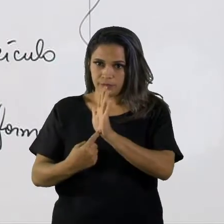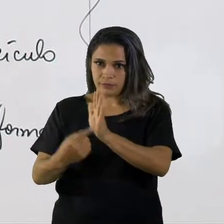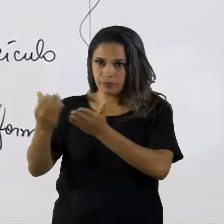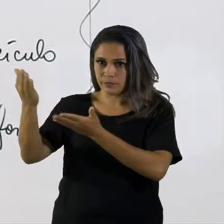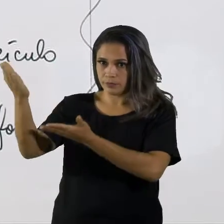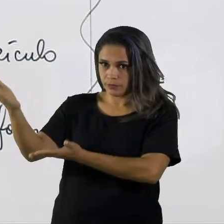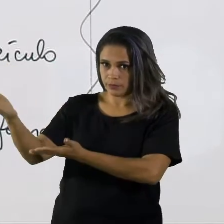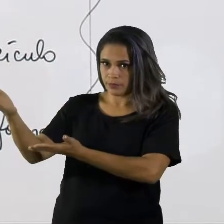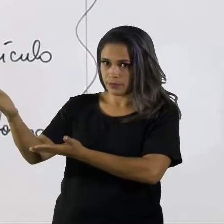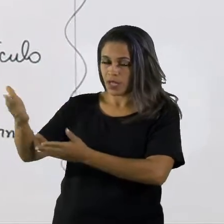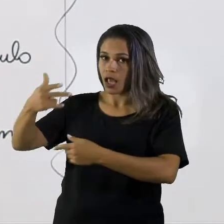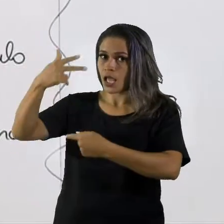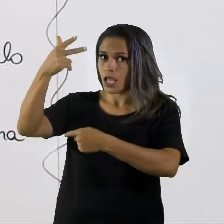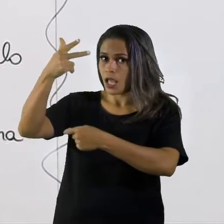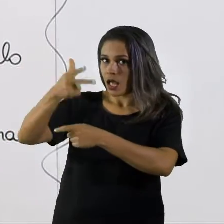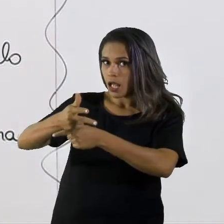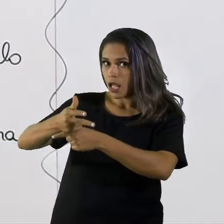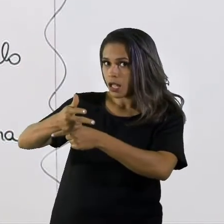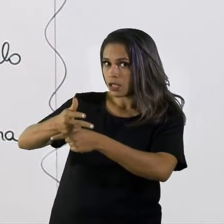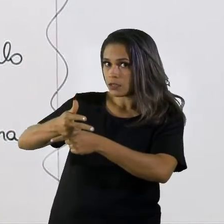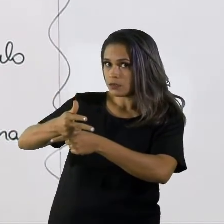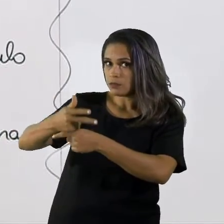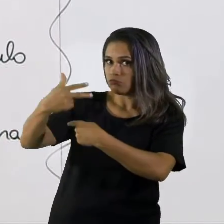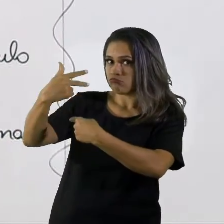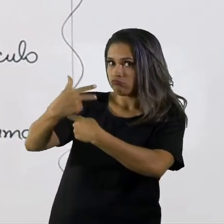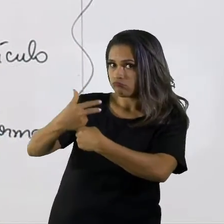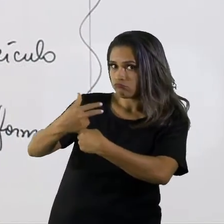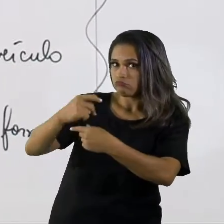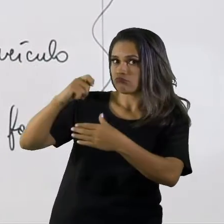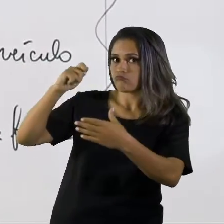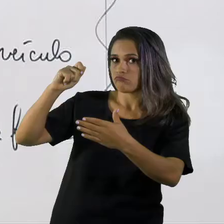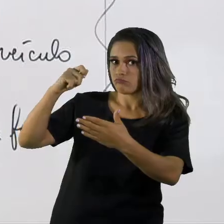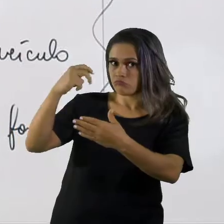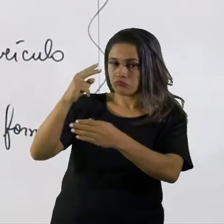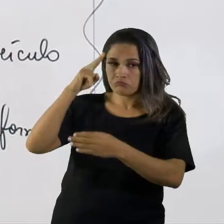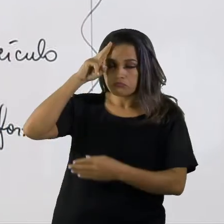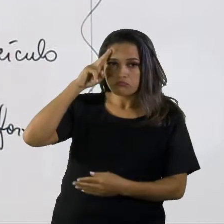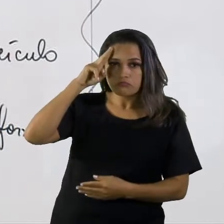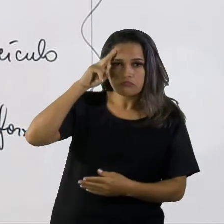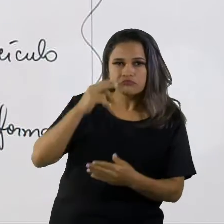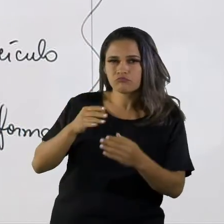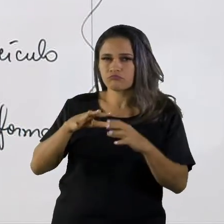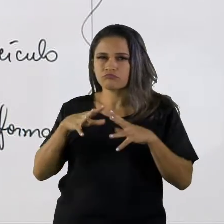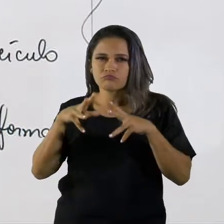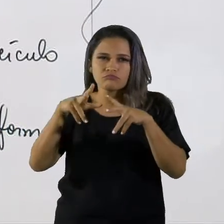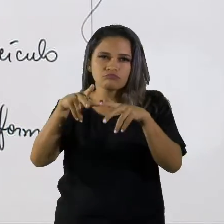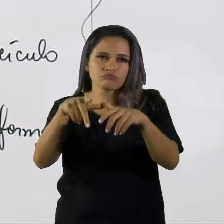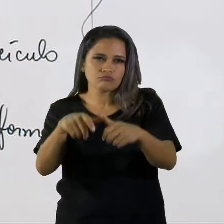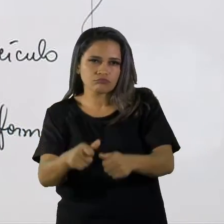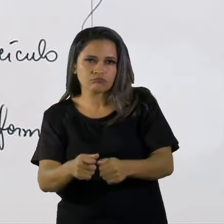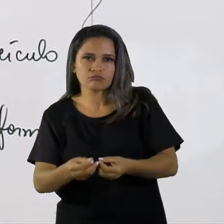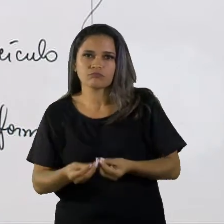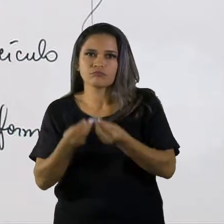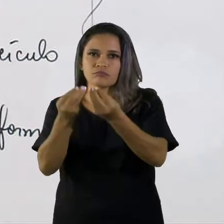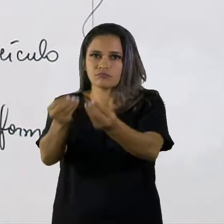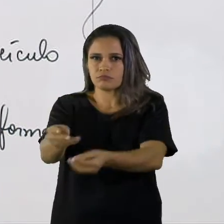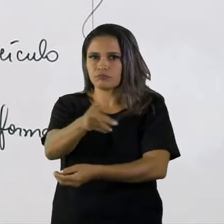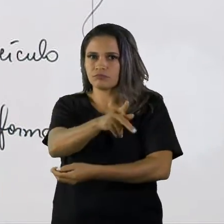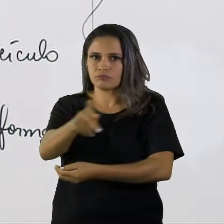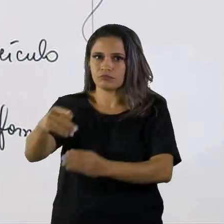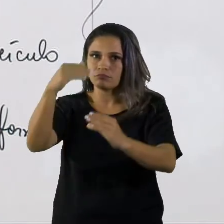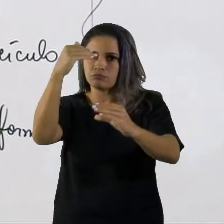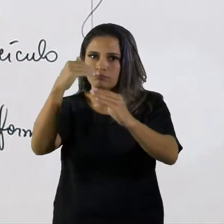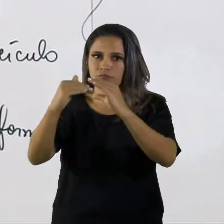esqueçam de gravar um vídeo contando a história, a obra, o enredo da história, da obra, e entregar para o seu professor, enviar para o